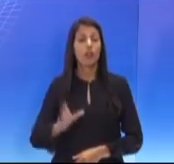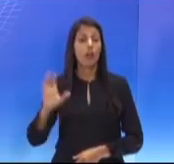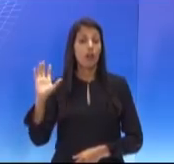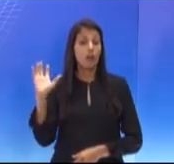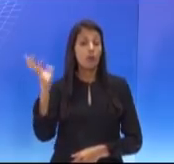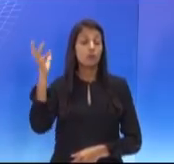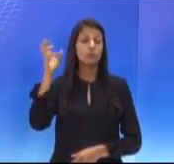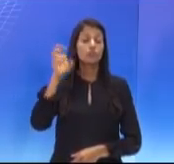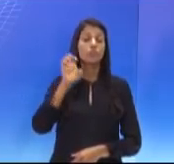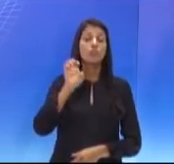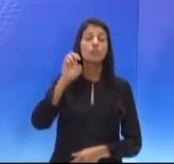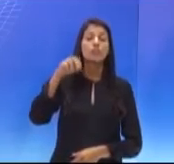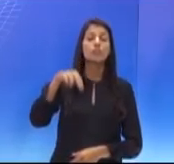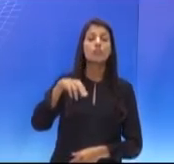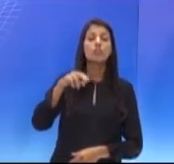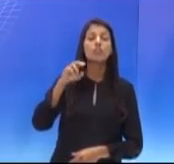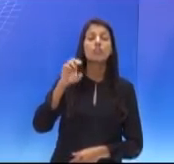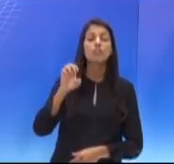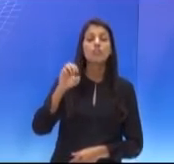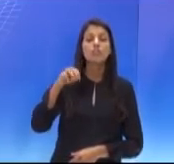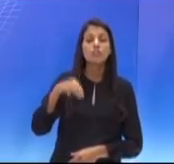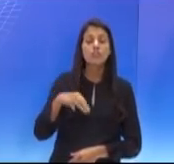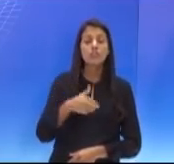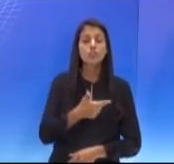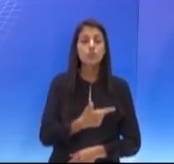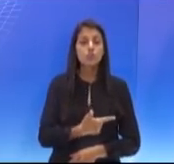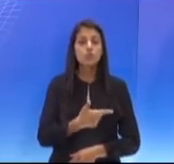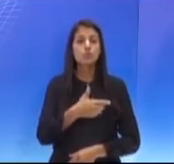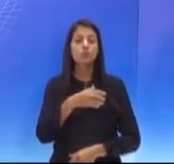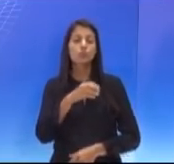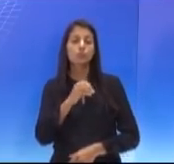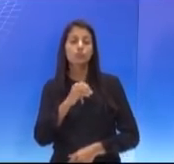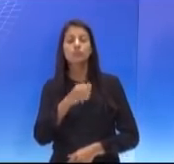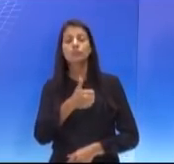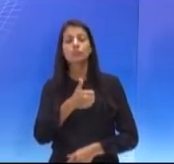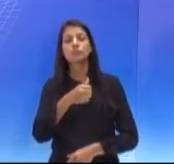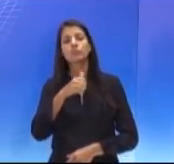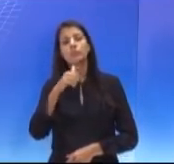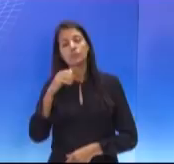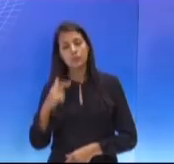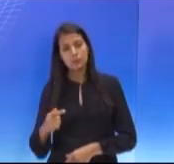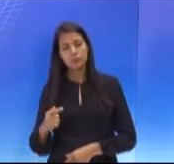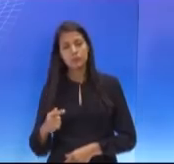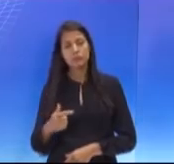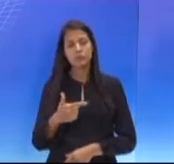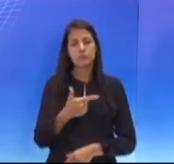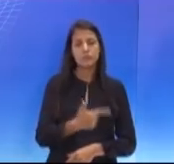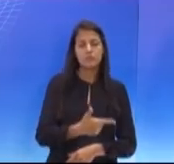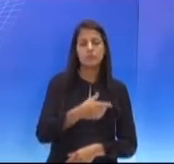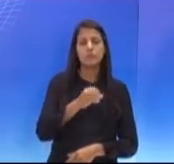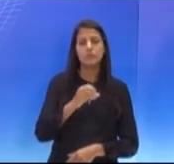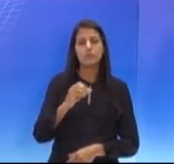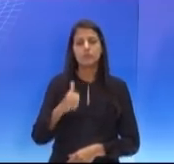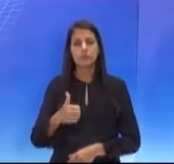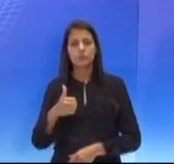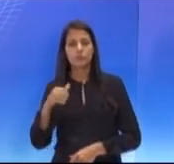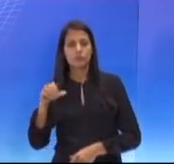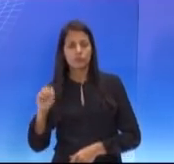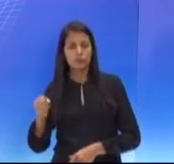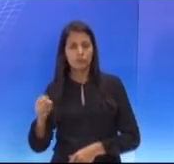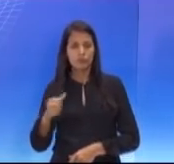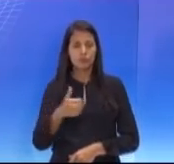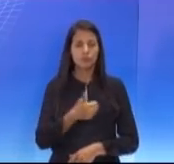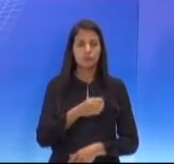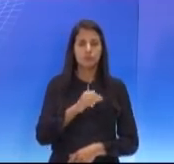de 2017, 2018 e 2019. Eu sou o professor Sóstenes Mendonça, professor de matemática,